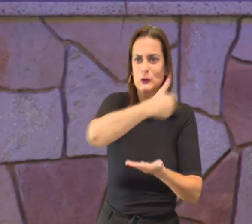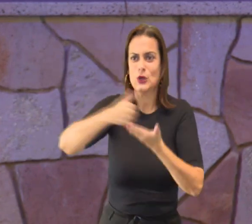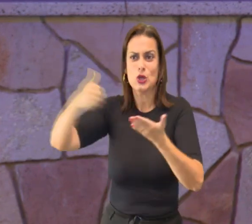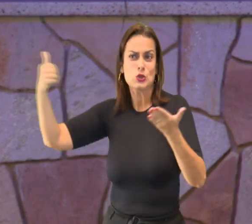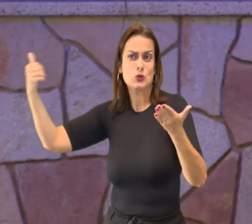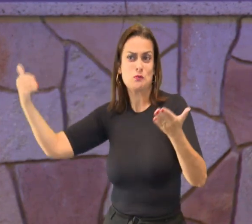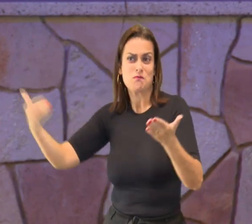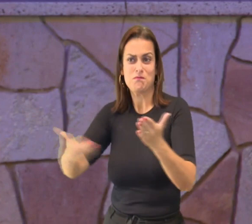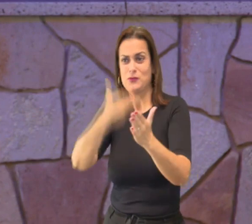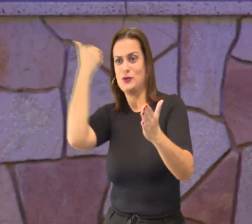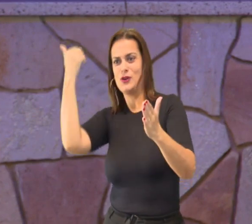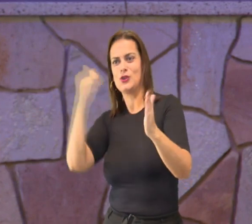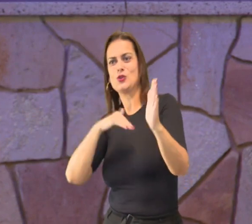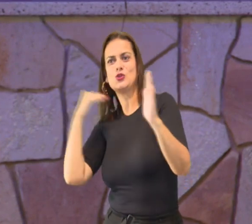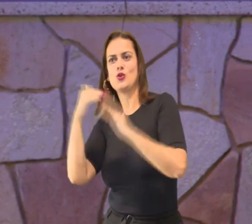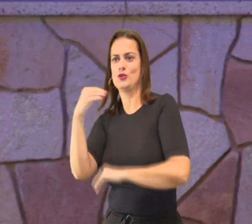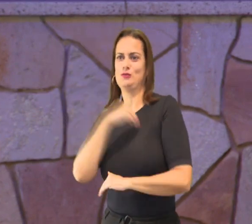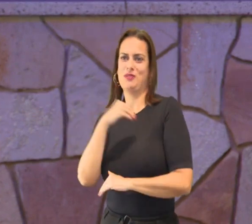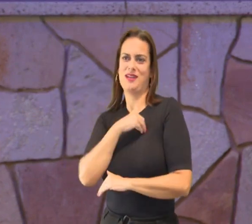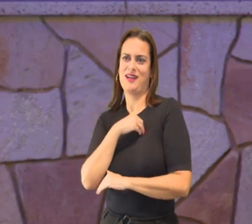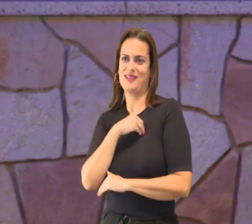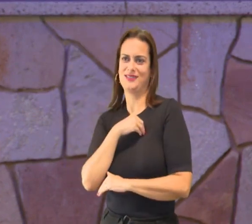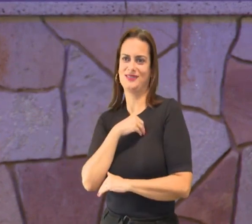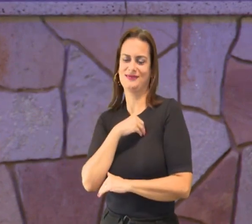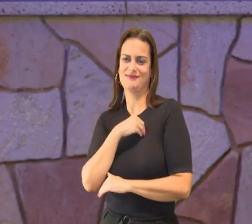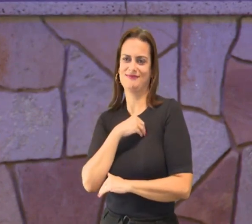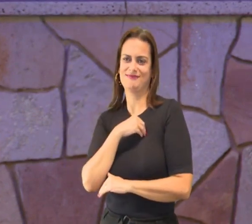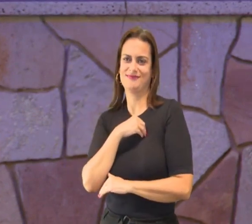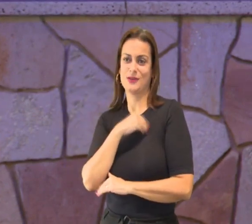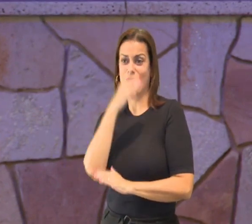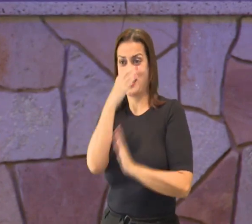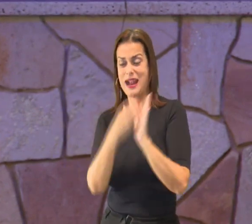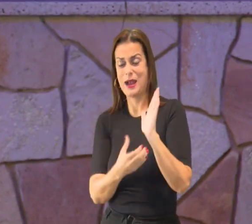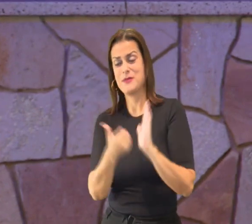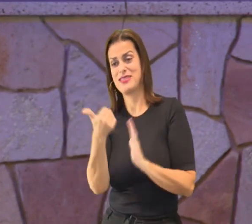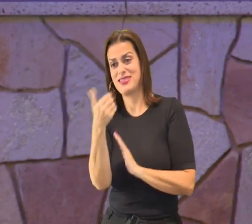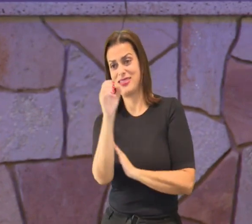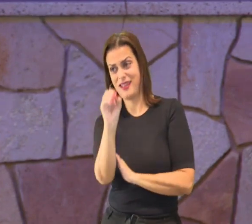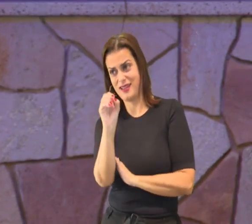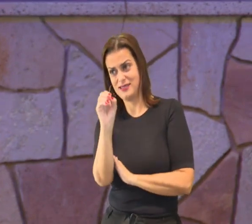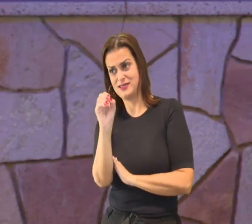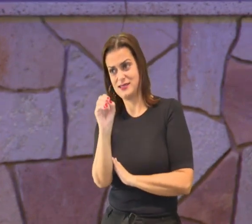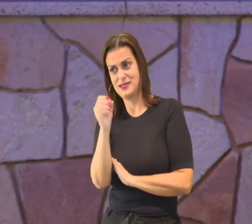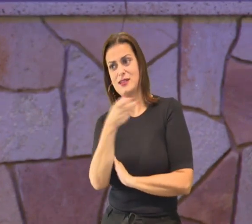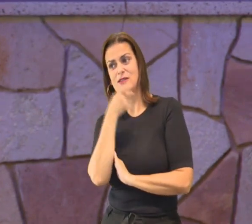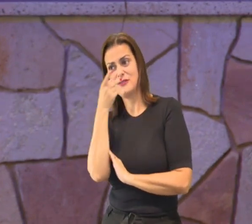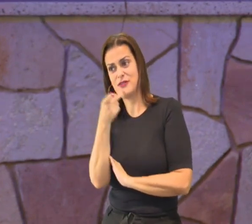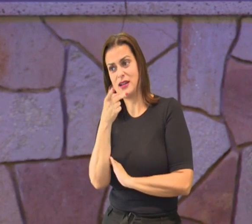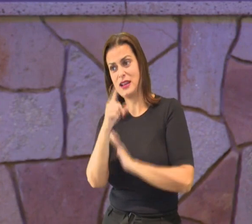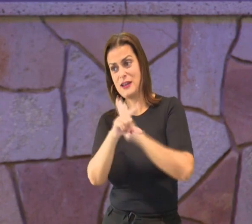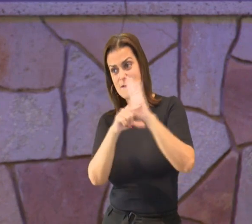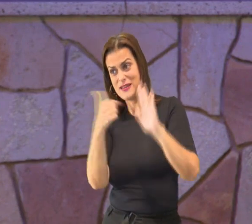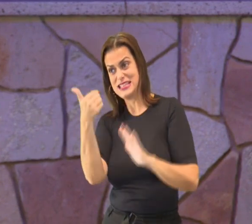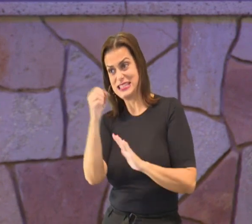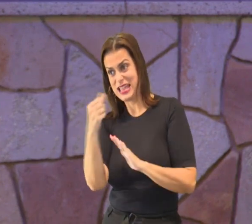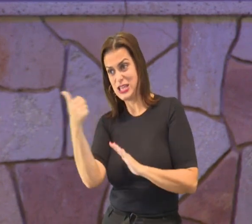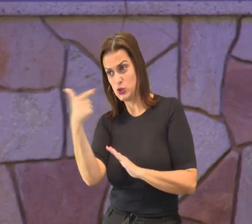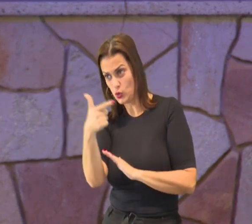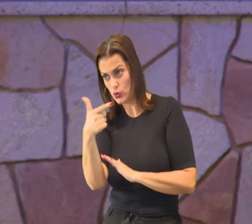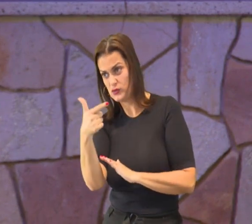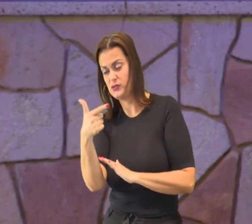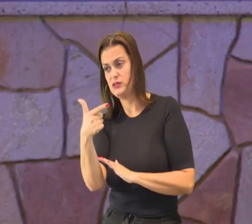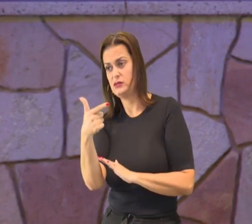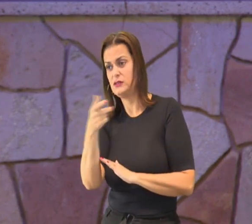pecado. O próprio capítulo 10. Veja comigo aqui, os versos 10 e 12.